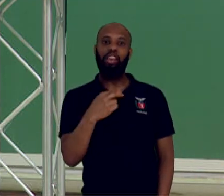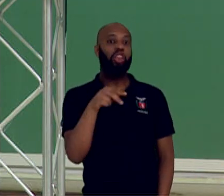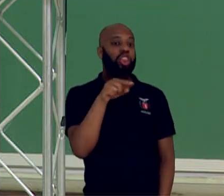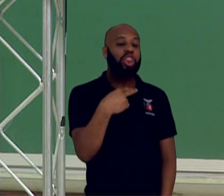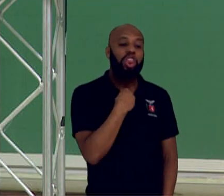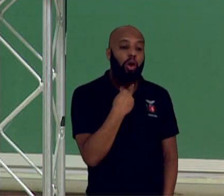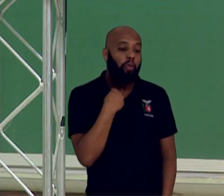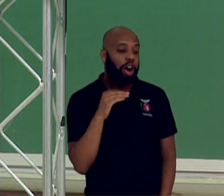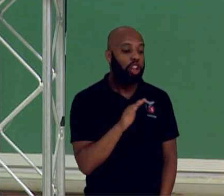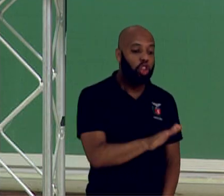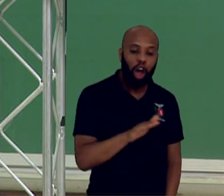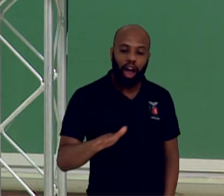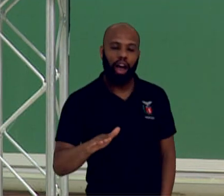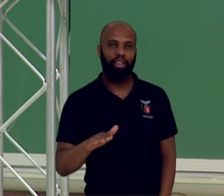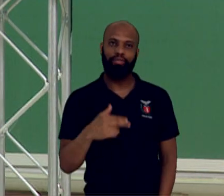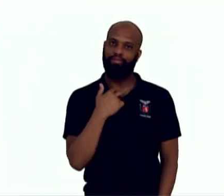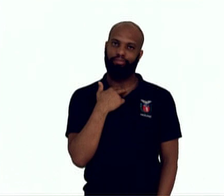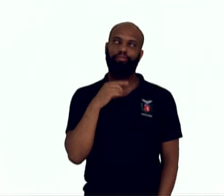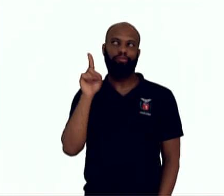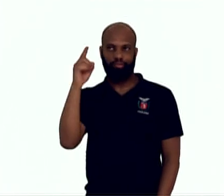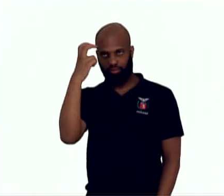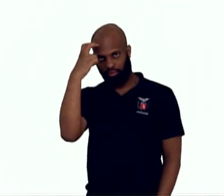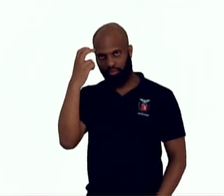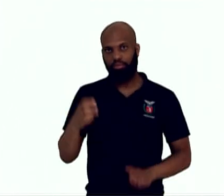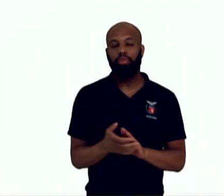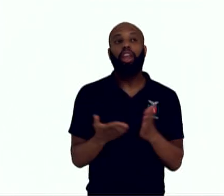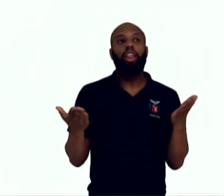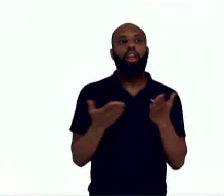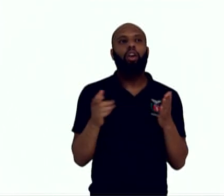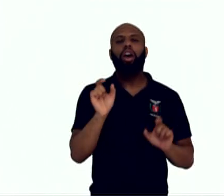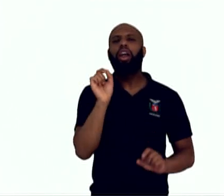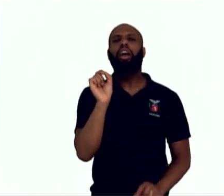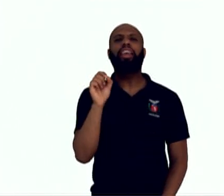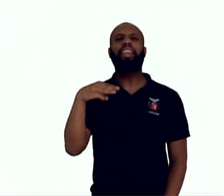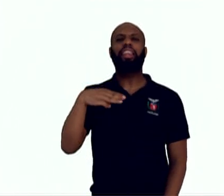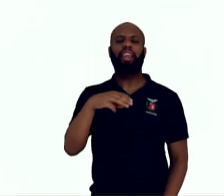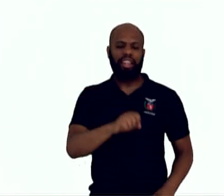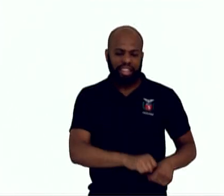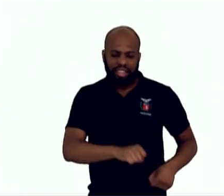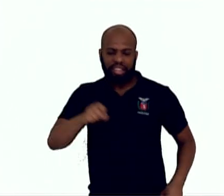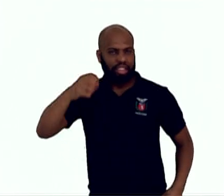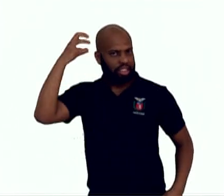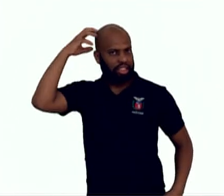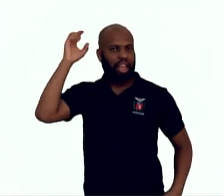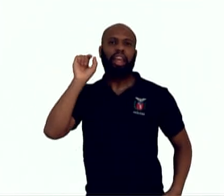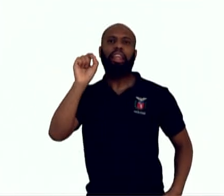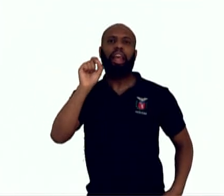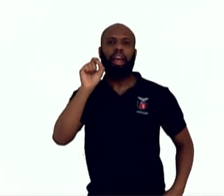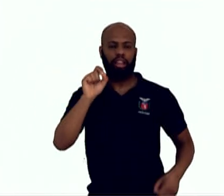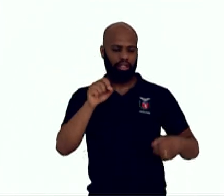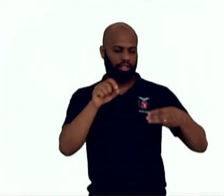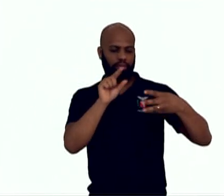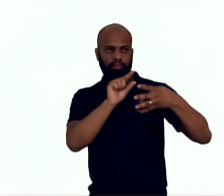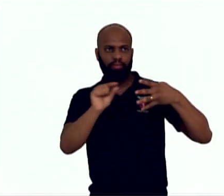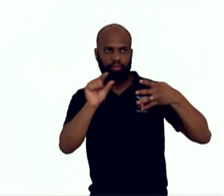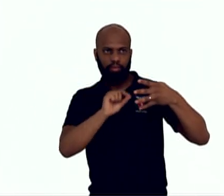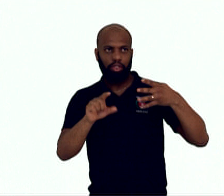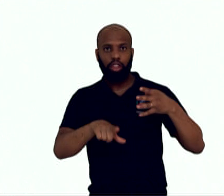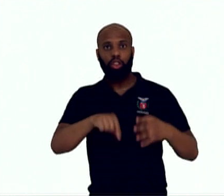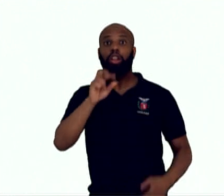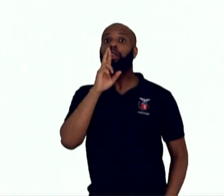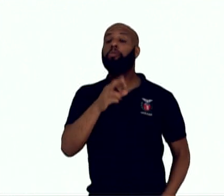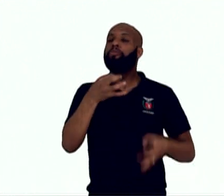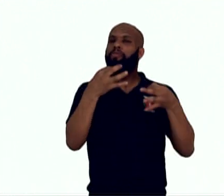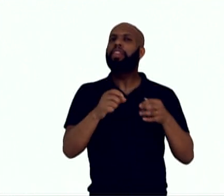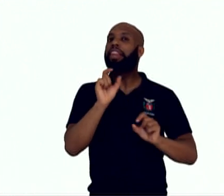pense. Quem eram os samurais no Japão? Vamos responder essa junto. Eram sacerdotes, camponeses, guerreiros, escravizados. O que